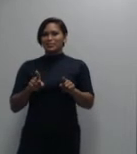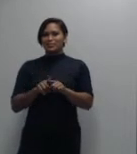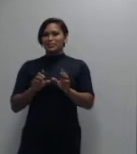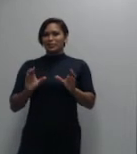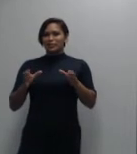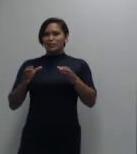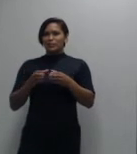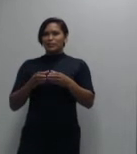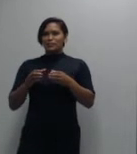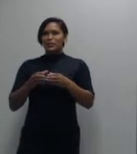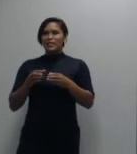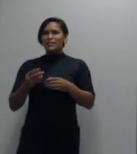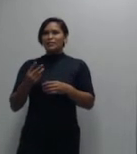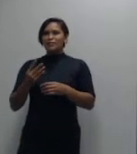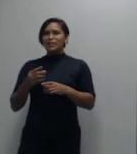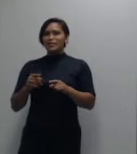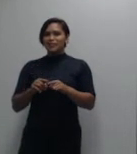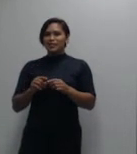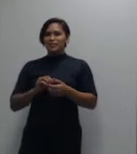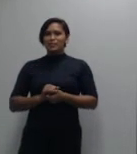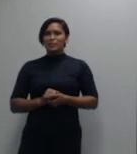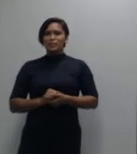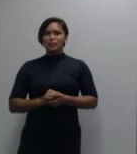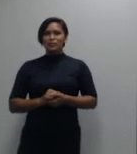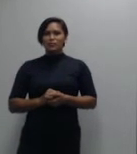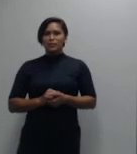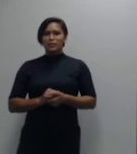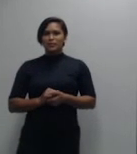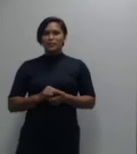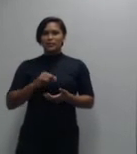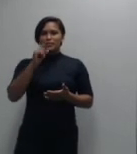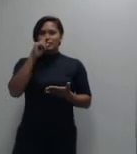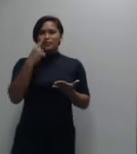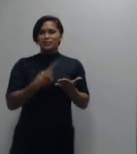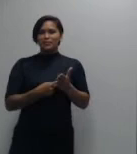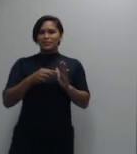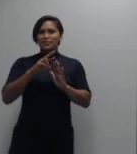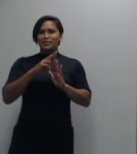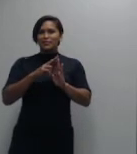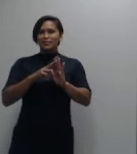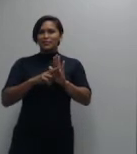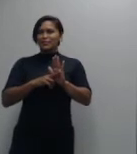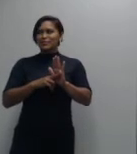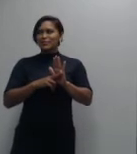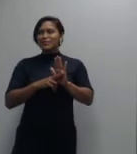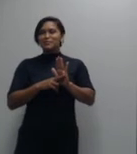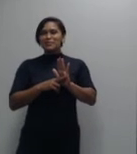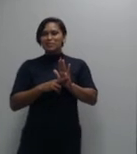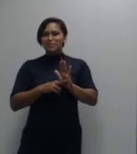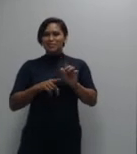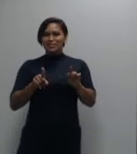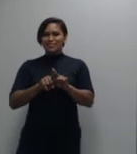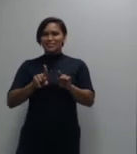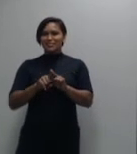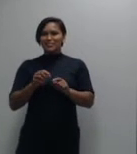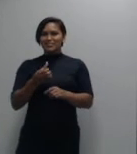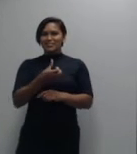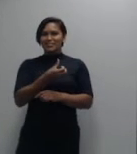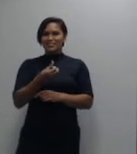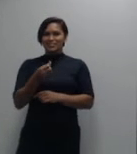caso aplicou a regra do parágrafo primeiro do artigo 1.026